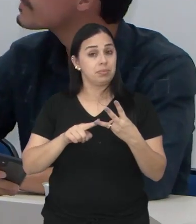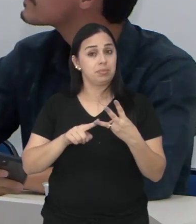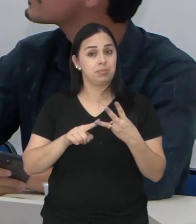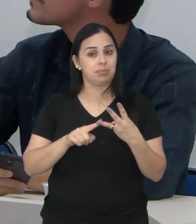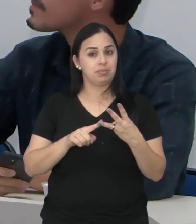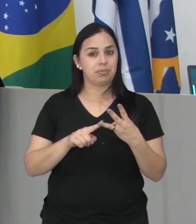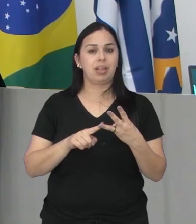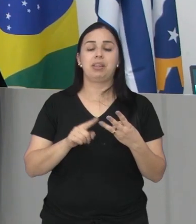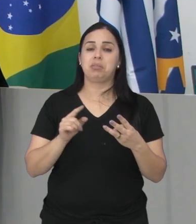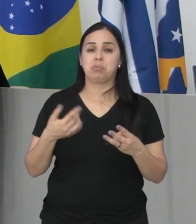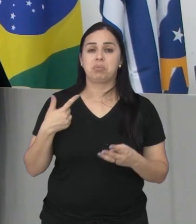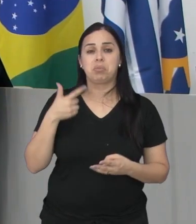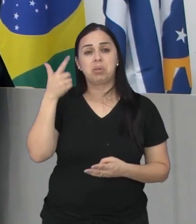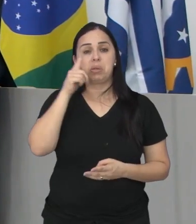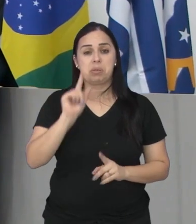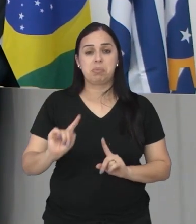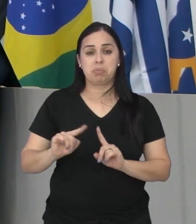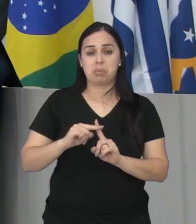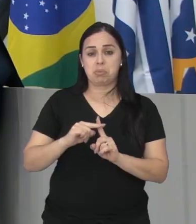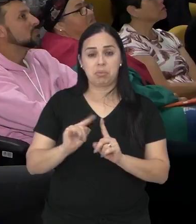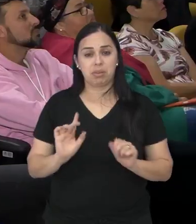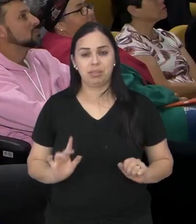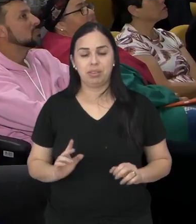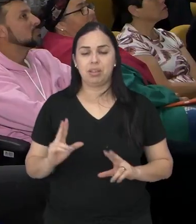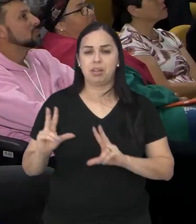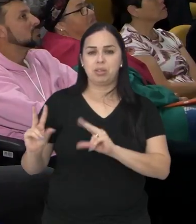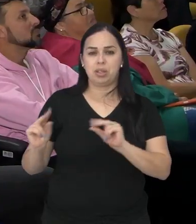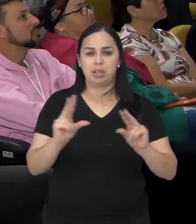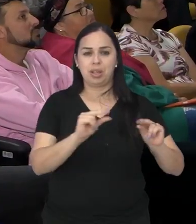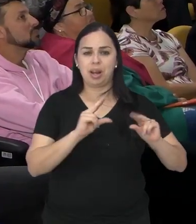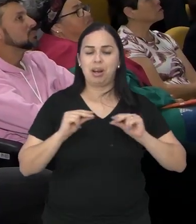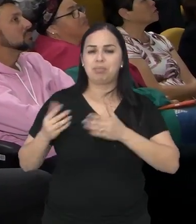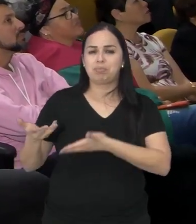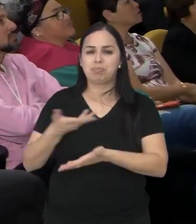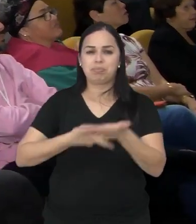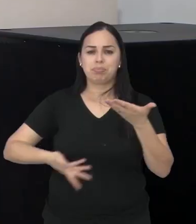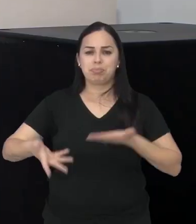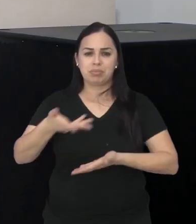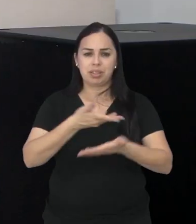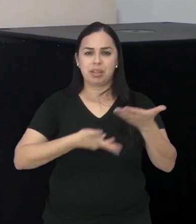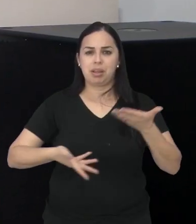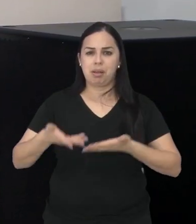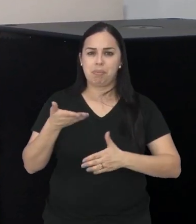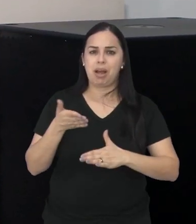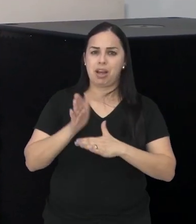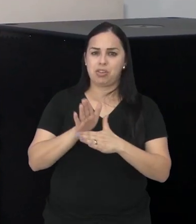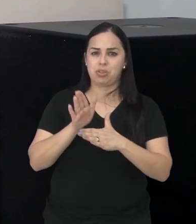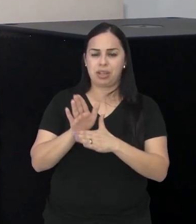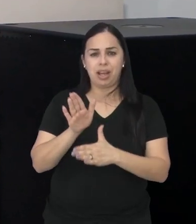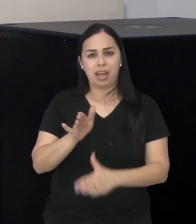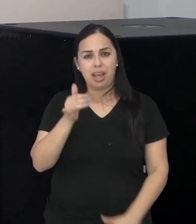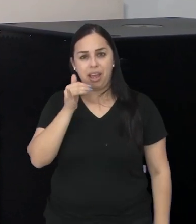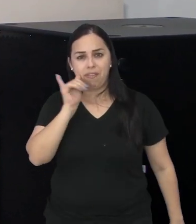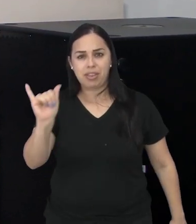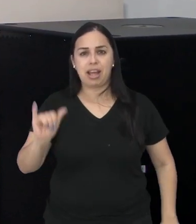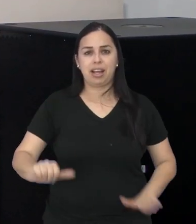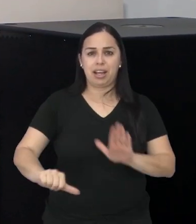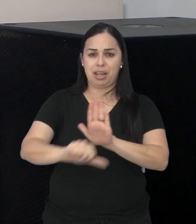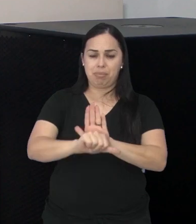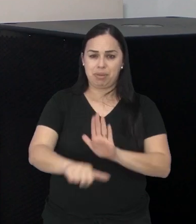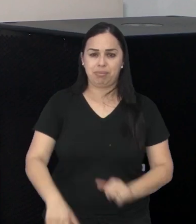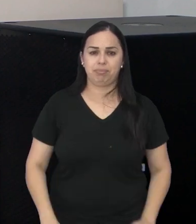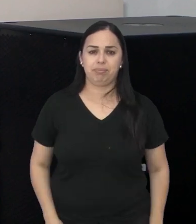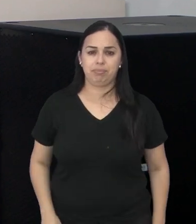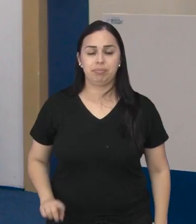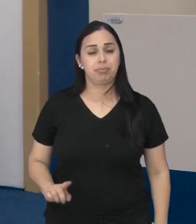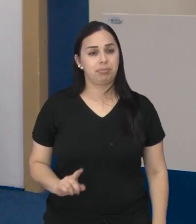e legislativo teve resultados positivos. Um diálogo aberto com a população para prevenção e combate aos crimes